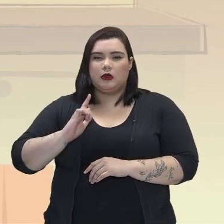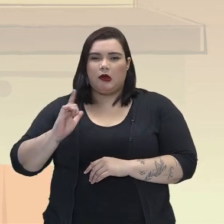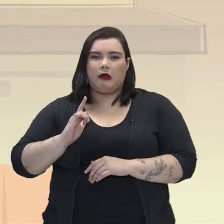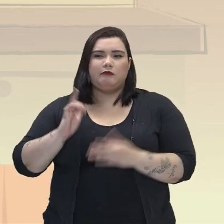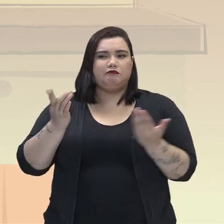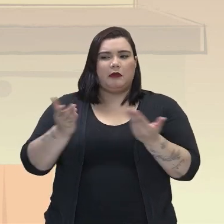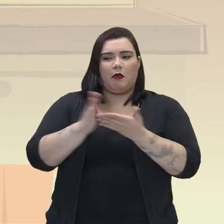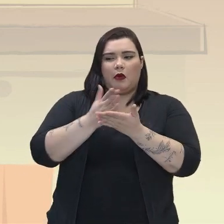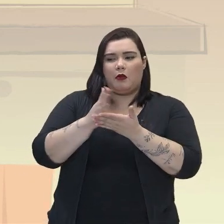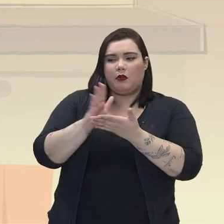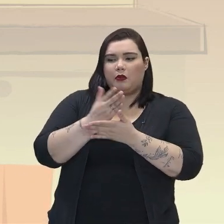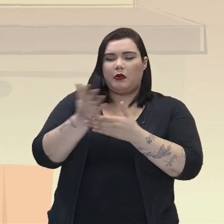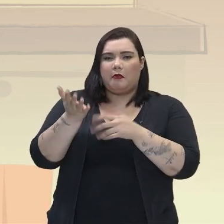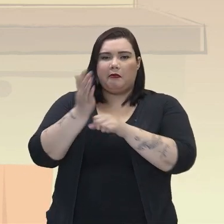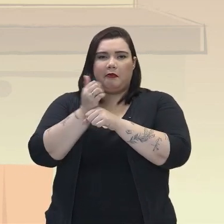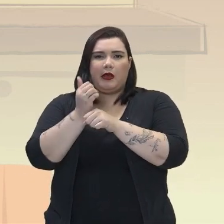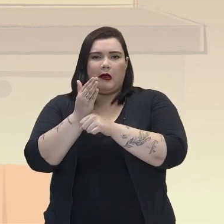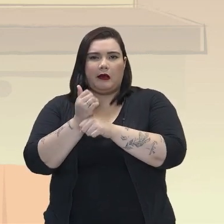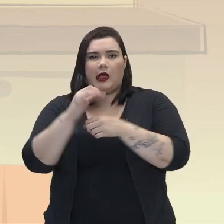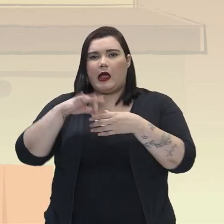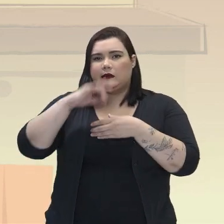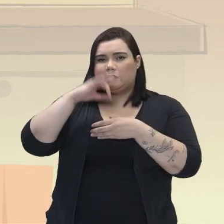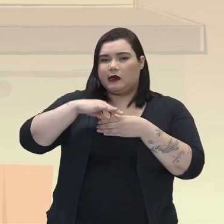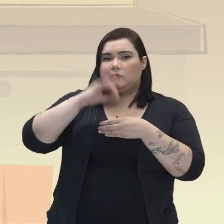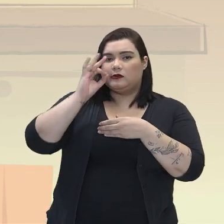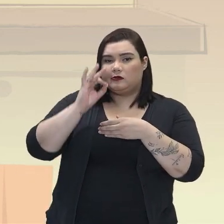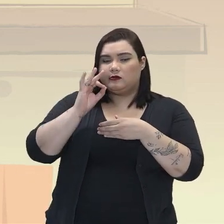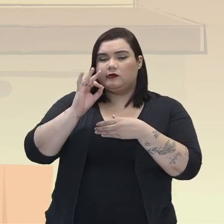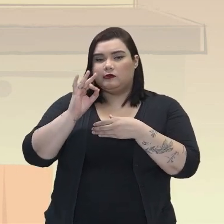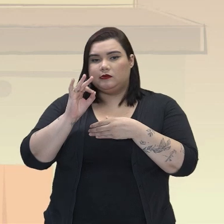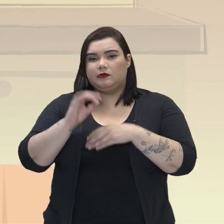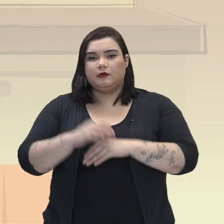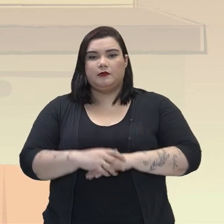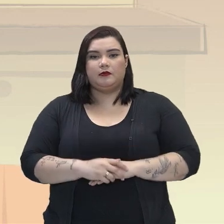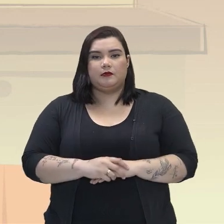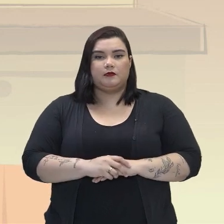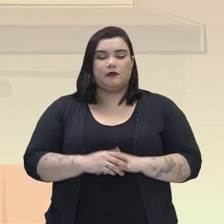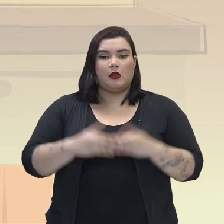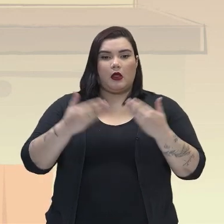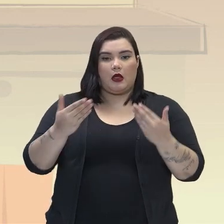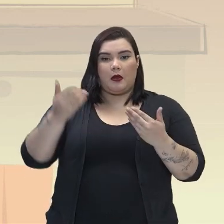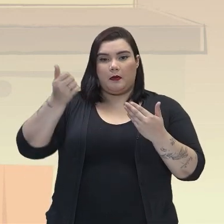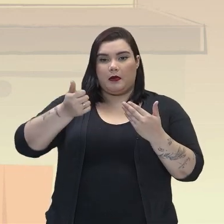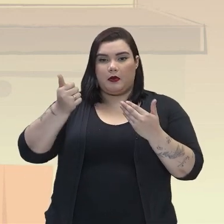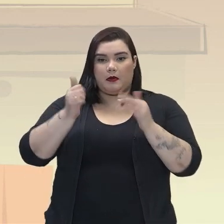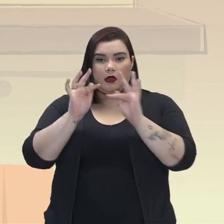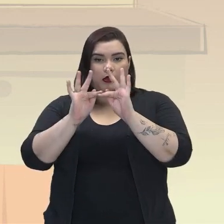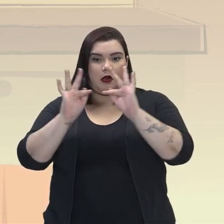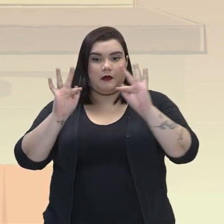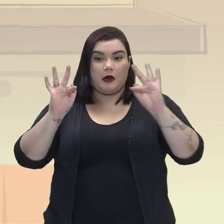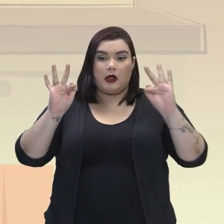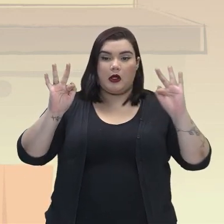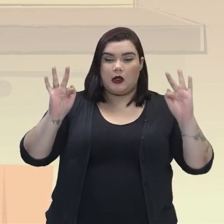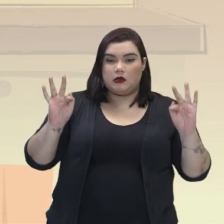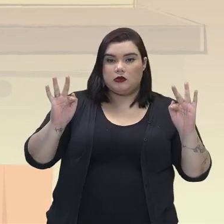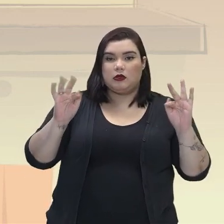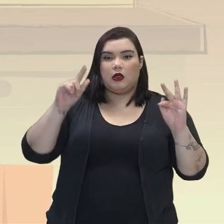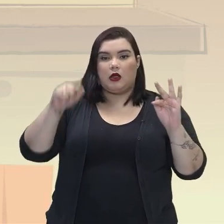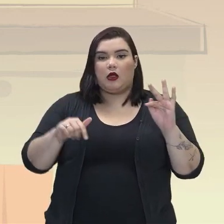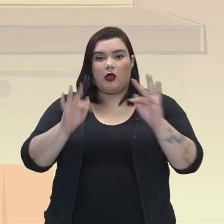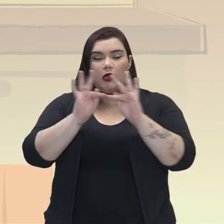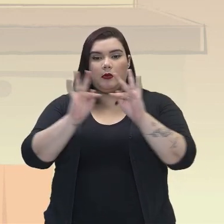alguns salgadinhos, né? Batatinhas. I have some. Essa primeira parte aqui, ó, é uma